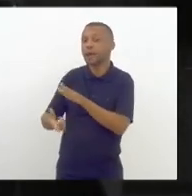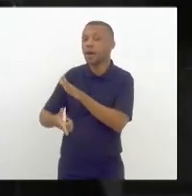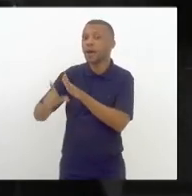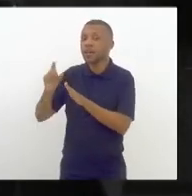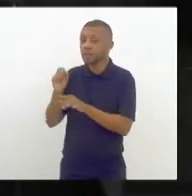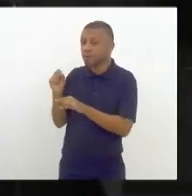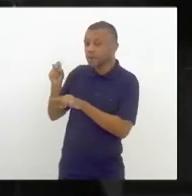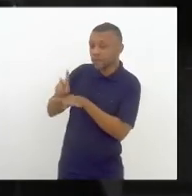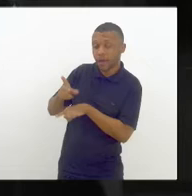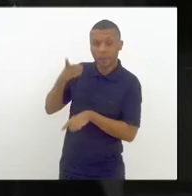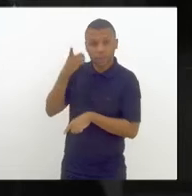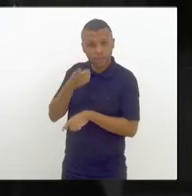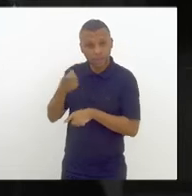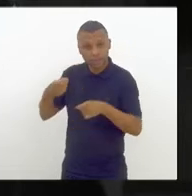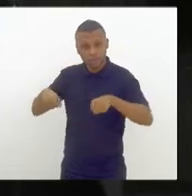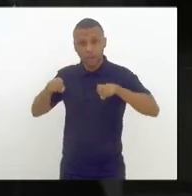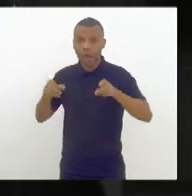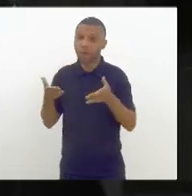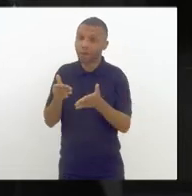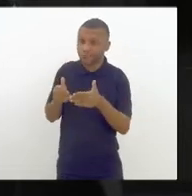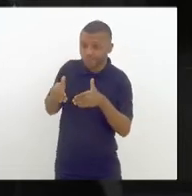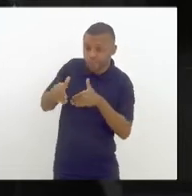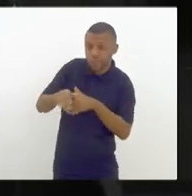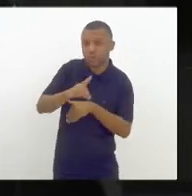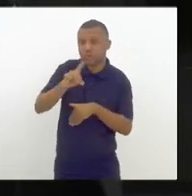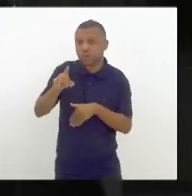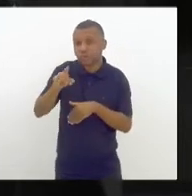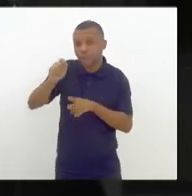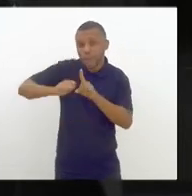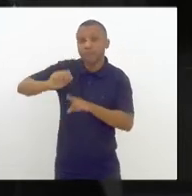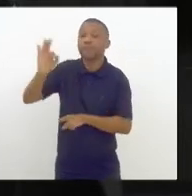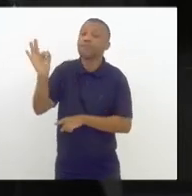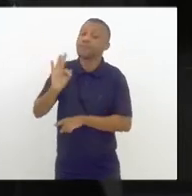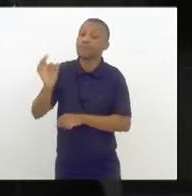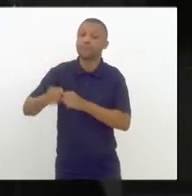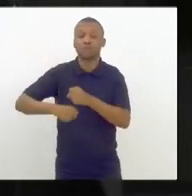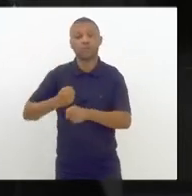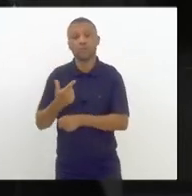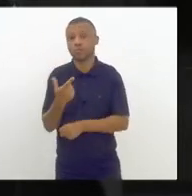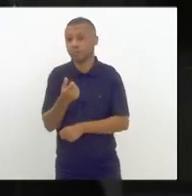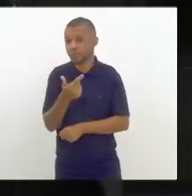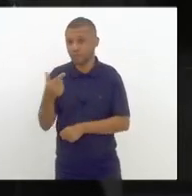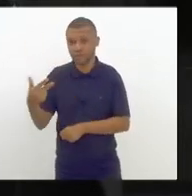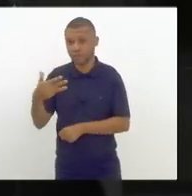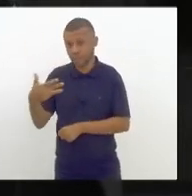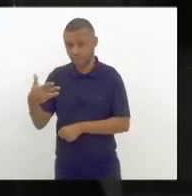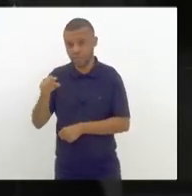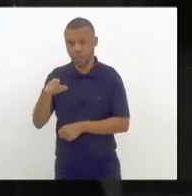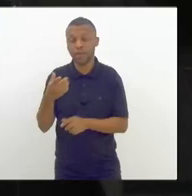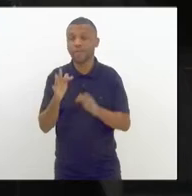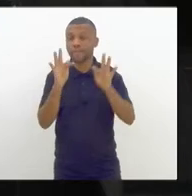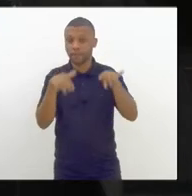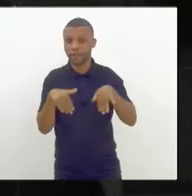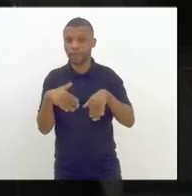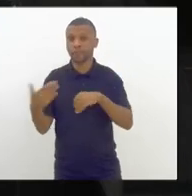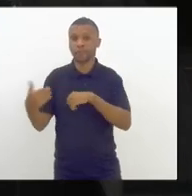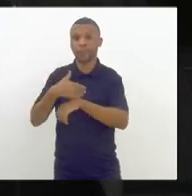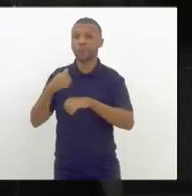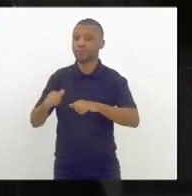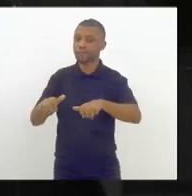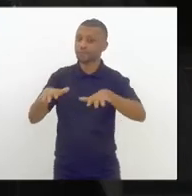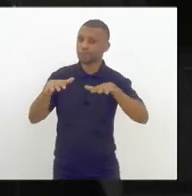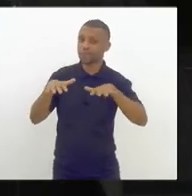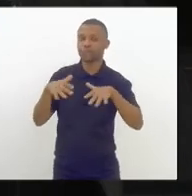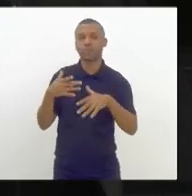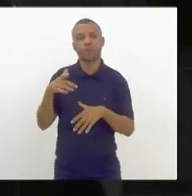mandato e agora a partir de fevereiro de 2023 quando não estarei em exercício de Mandato parlamentar entrou aqui no plenário Deputado Luiz